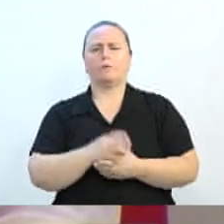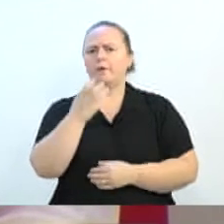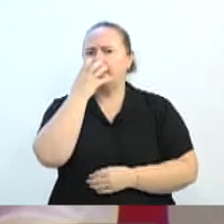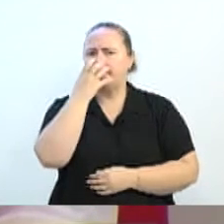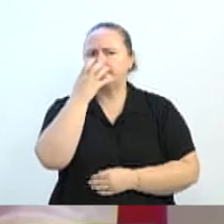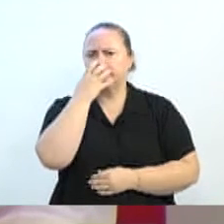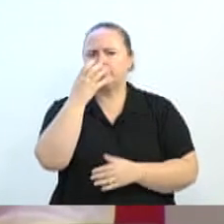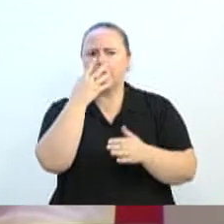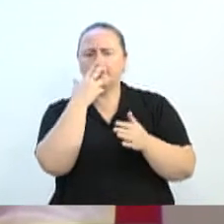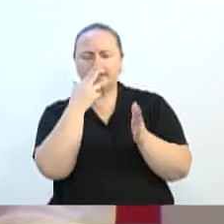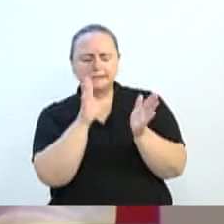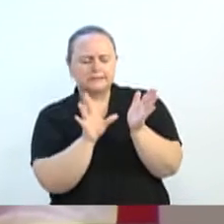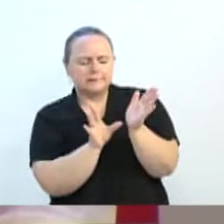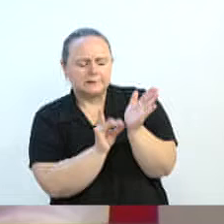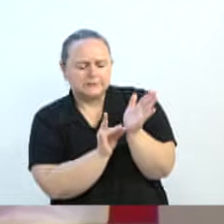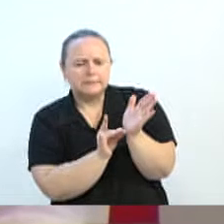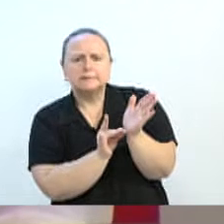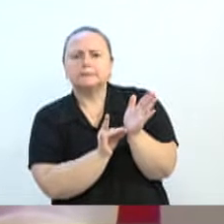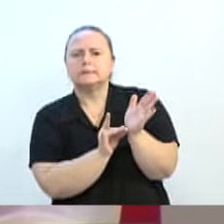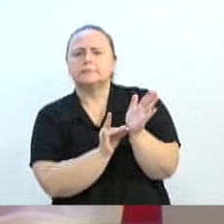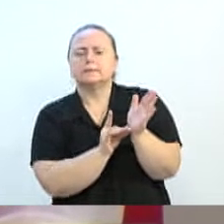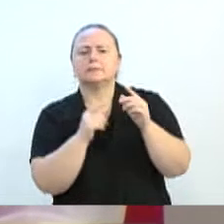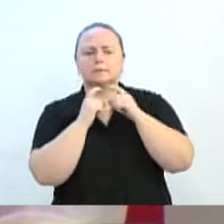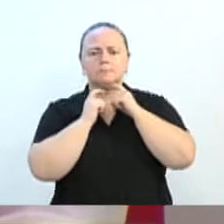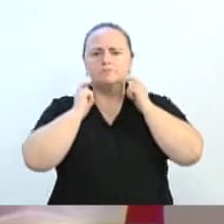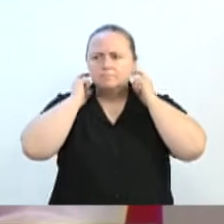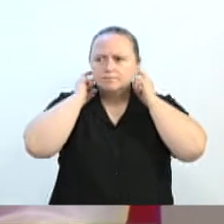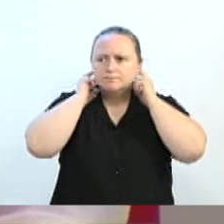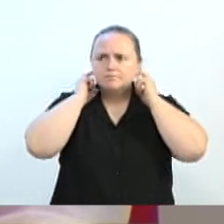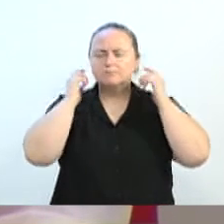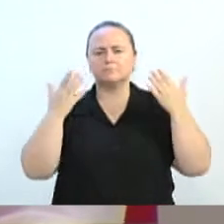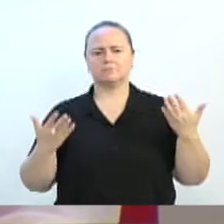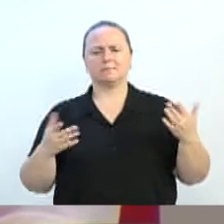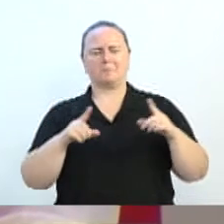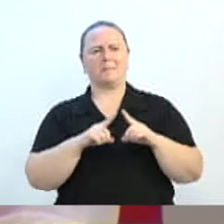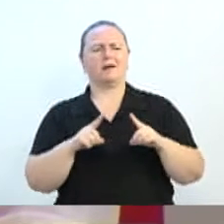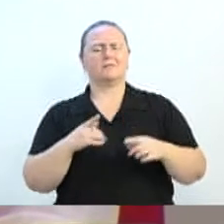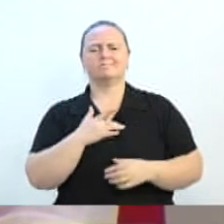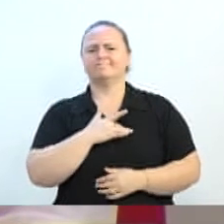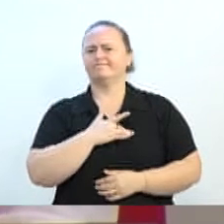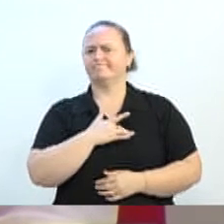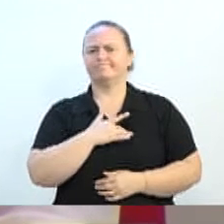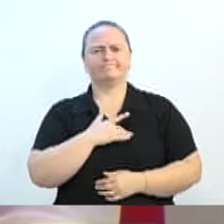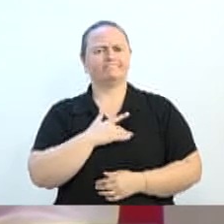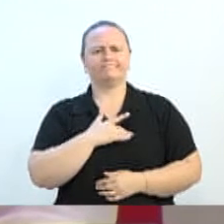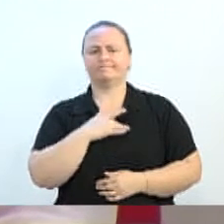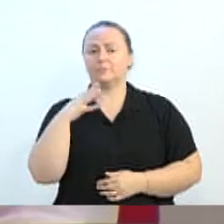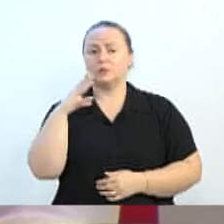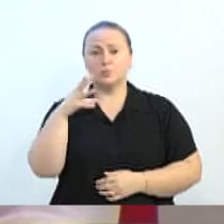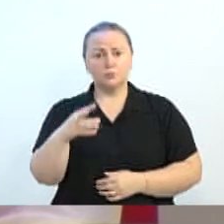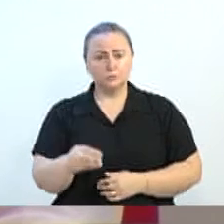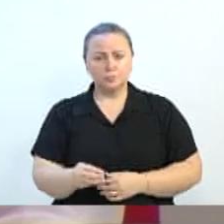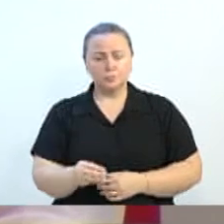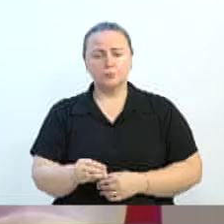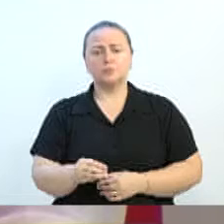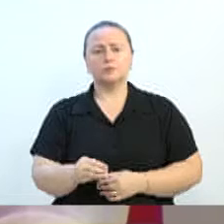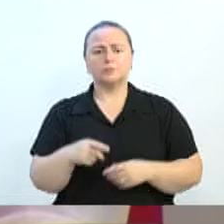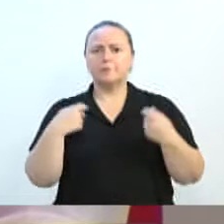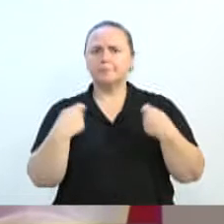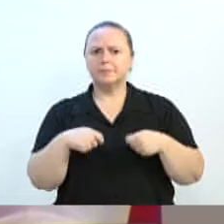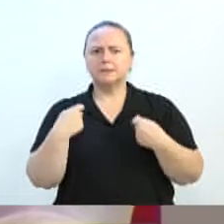é repente um cadastro a coleira mais um efeito né Comprido É uma pena eu acho que todo o animal devia assim tem um chip